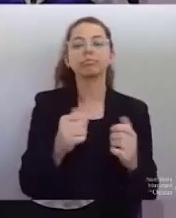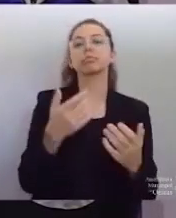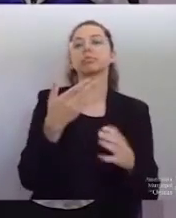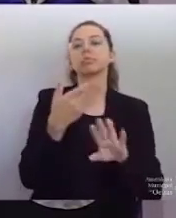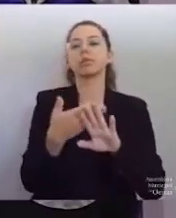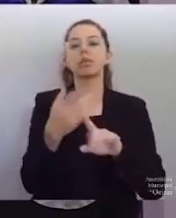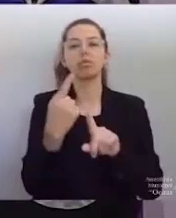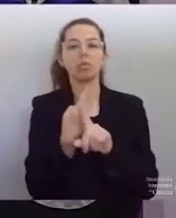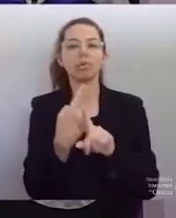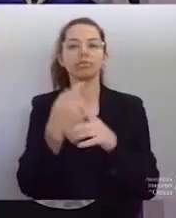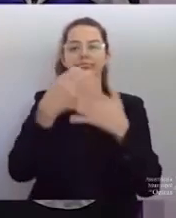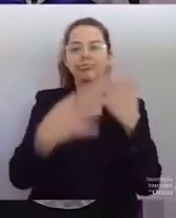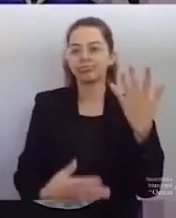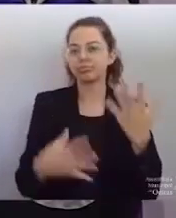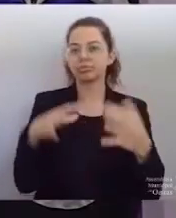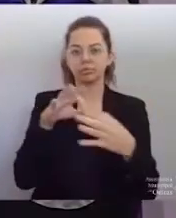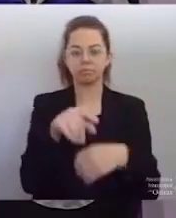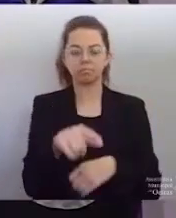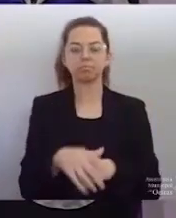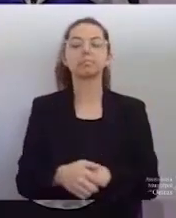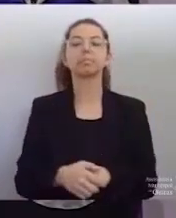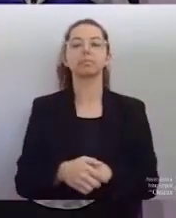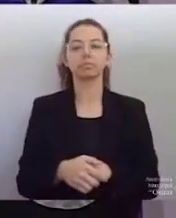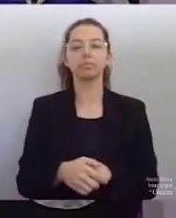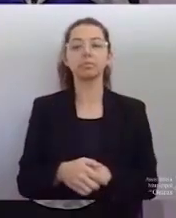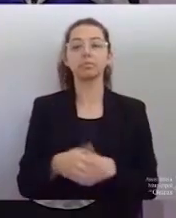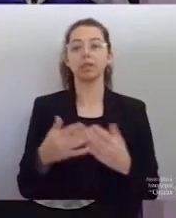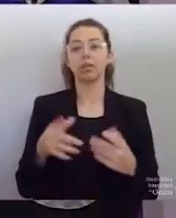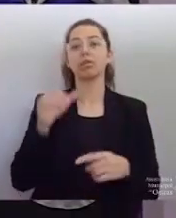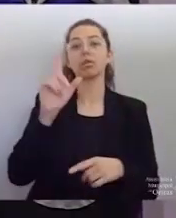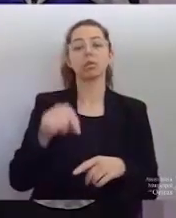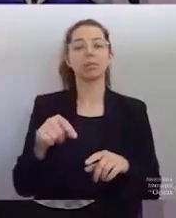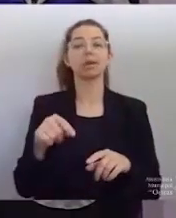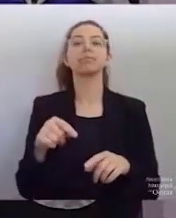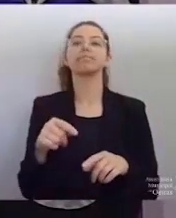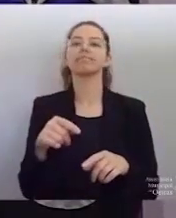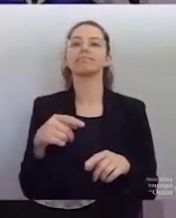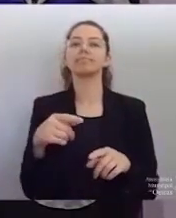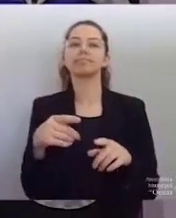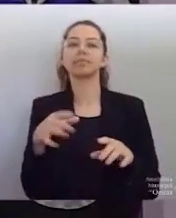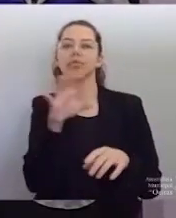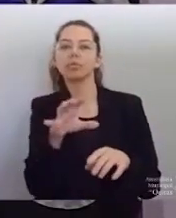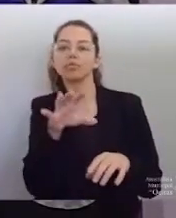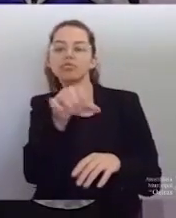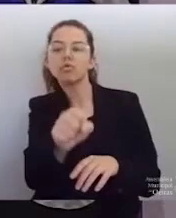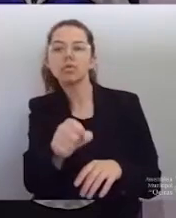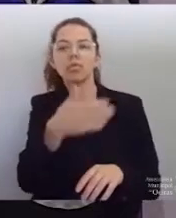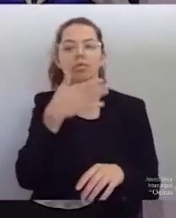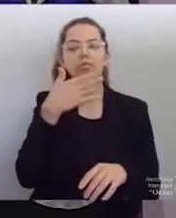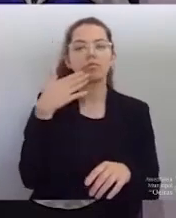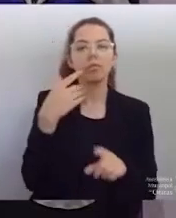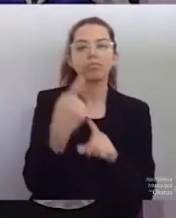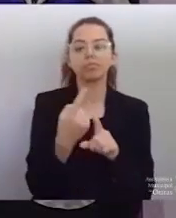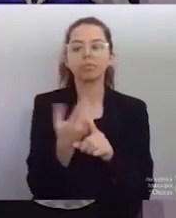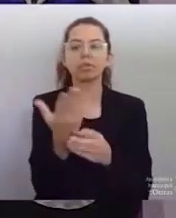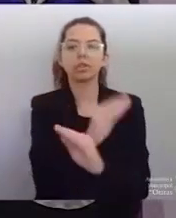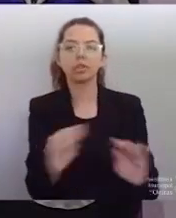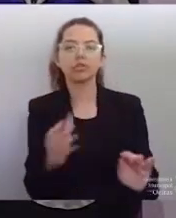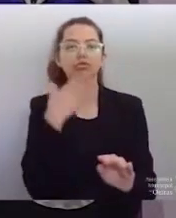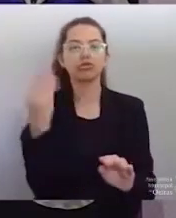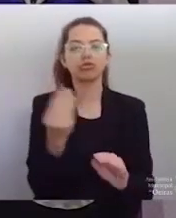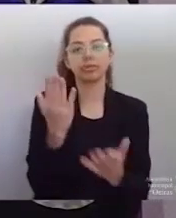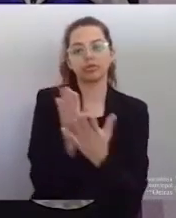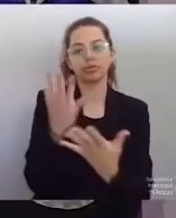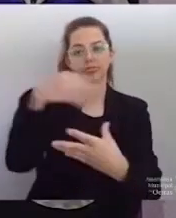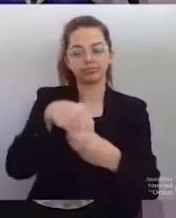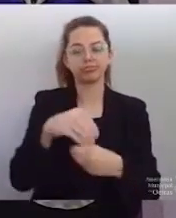sexuais. São igualmente definidos os mecanismos de detecção e intervenção junto de crianças e jovens em meio escolar, bem